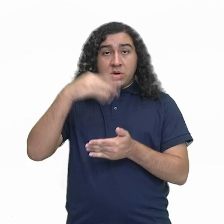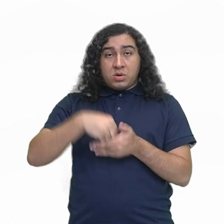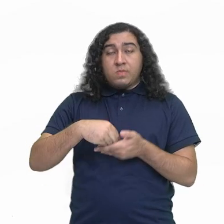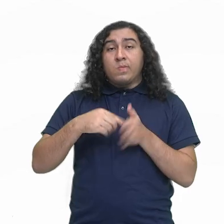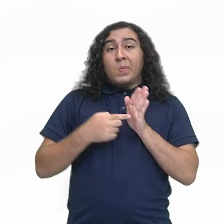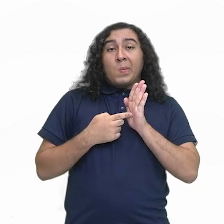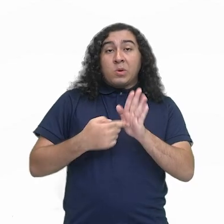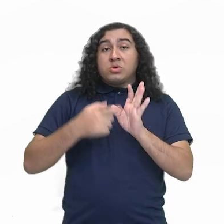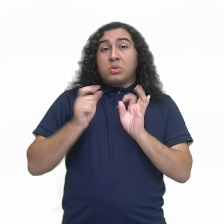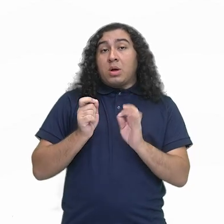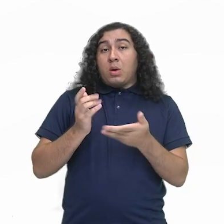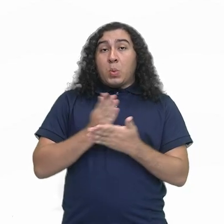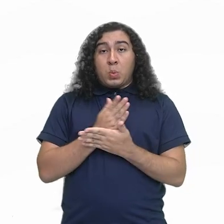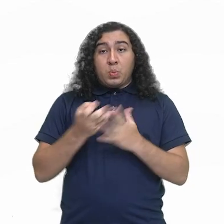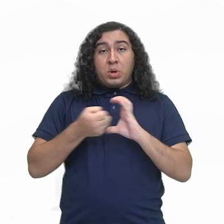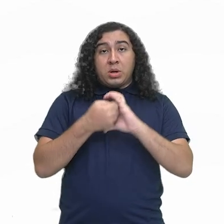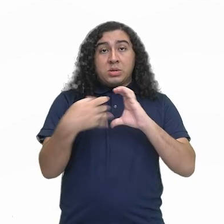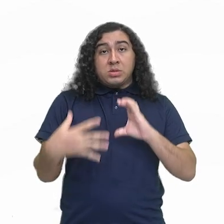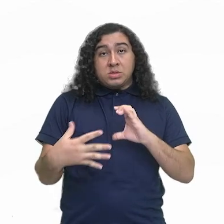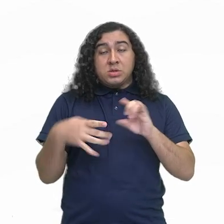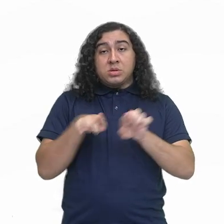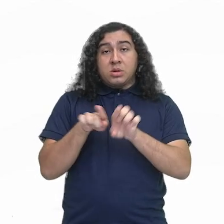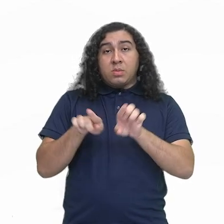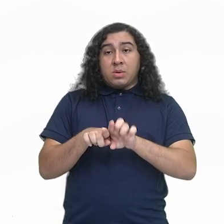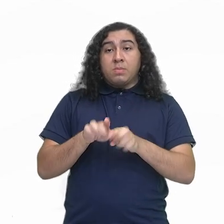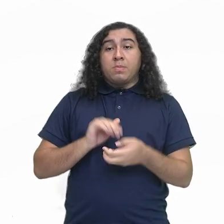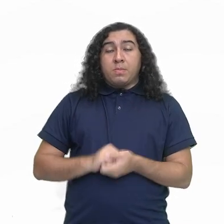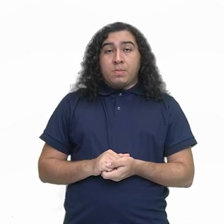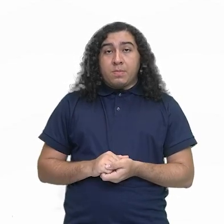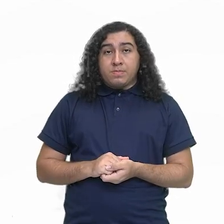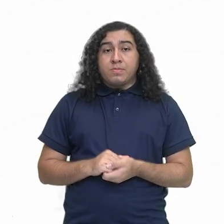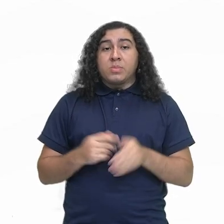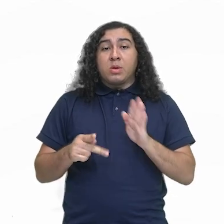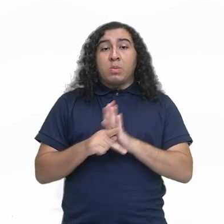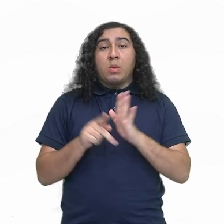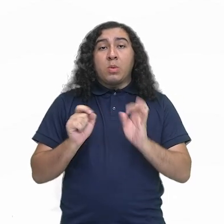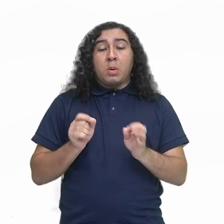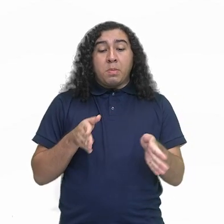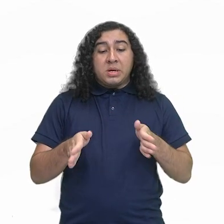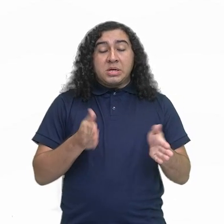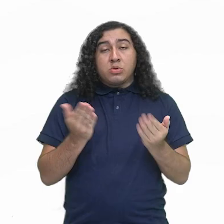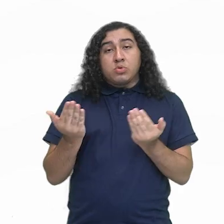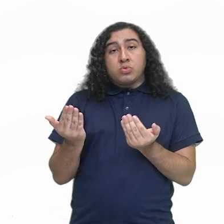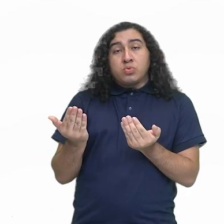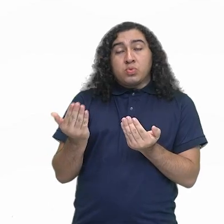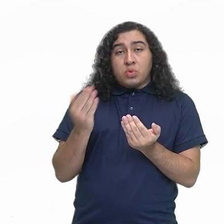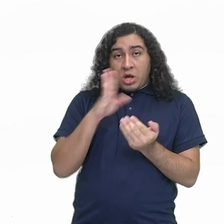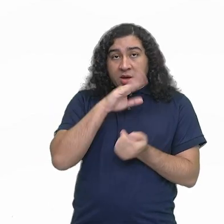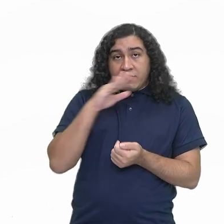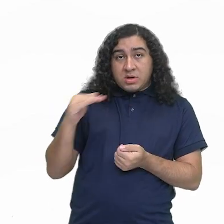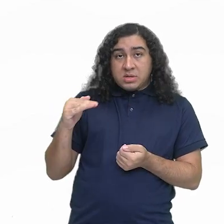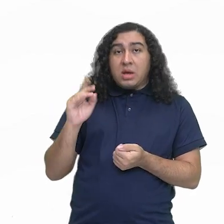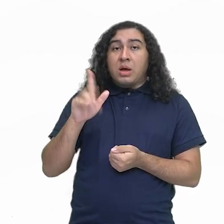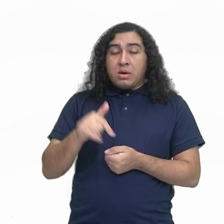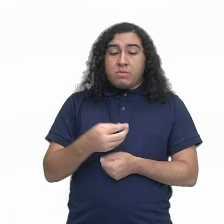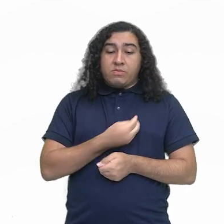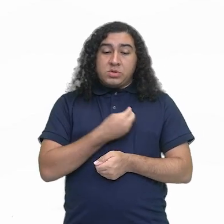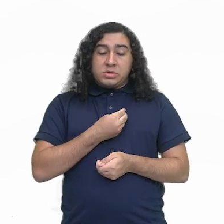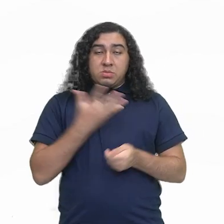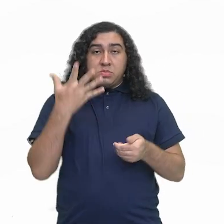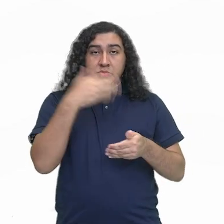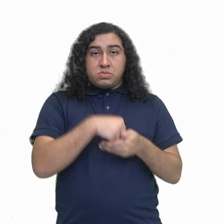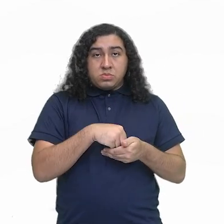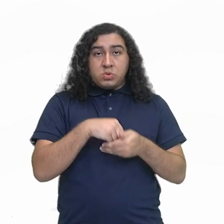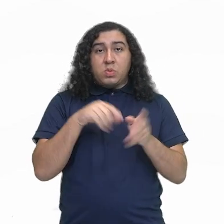apontar algumas características ou alguma caracterização da infância como fase da vida, na qual o